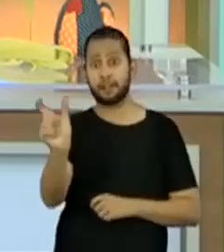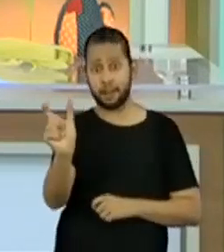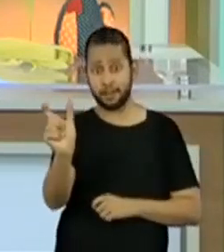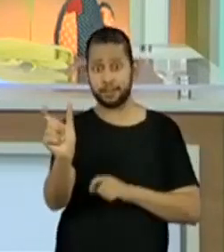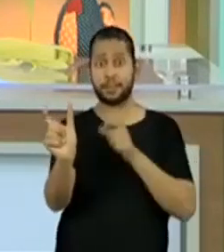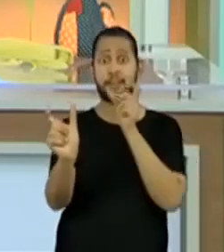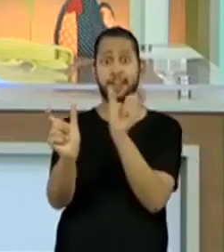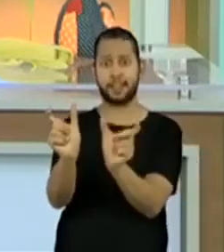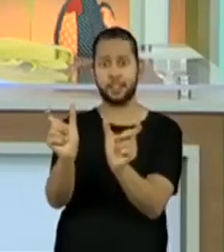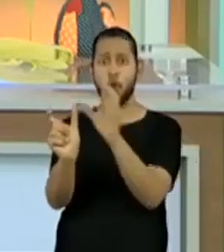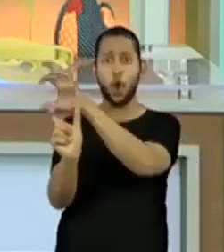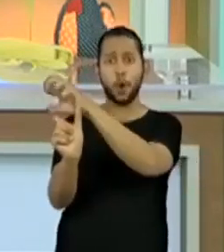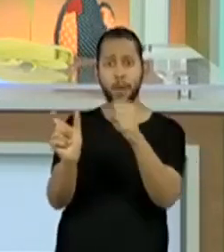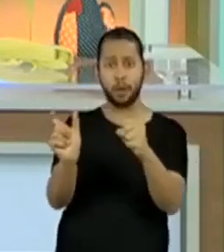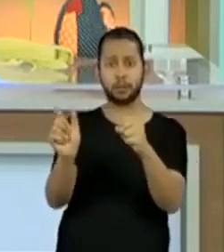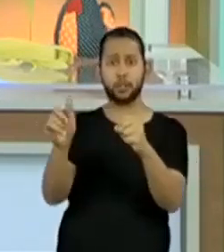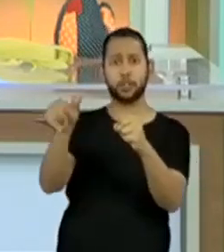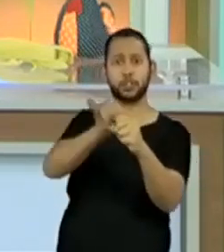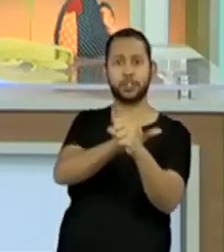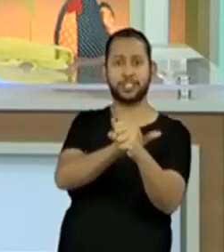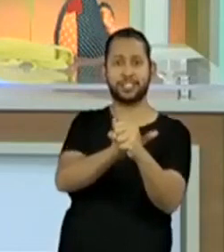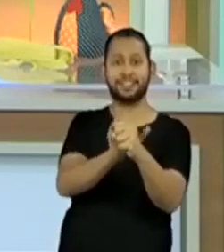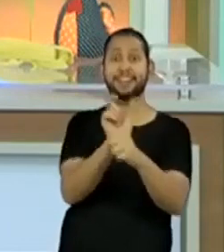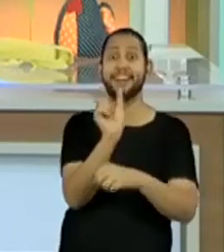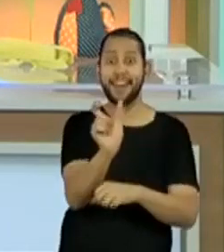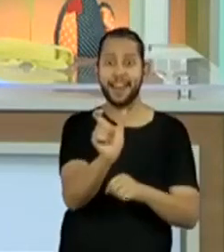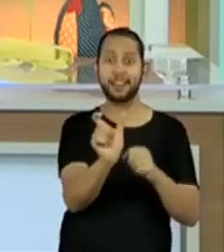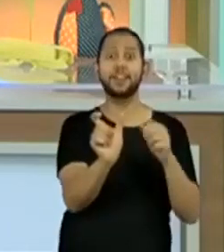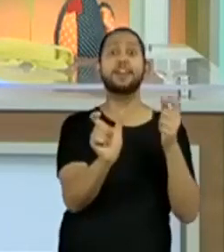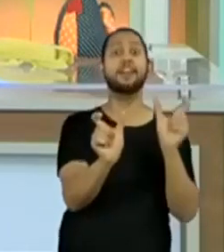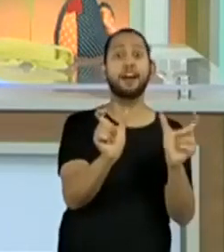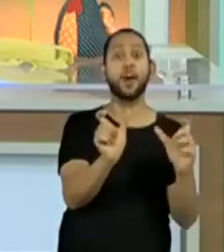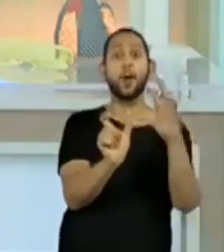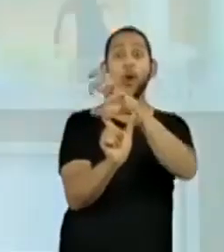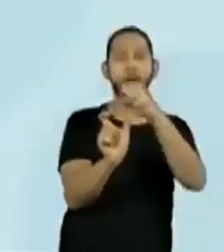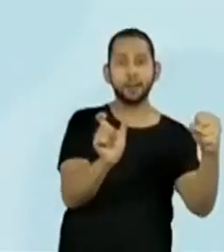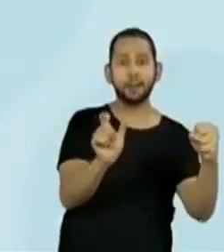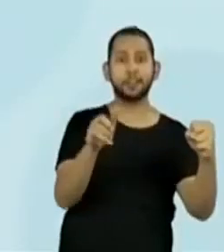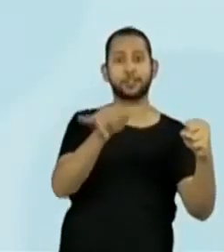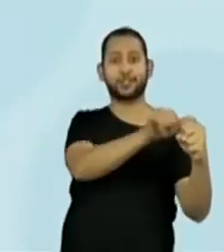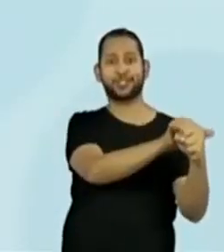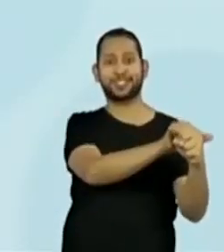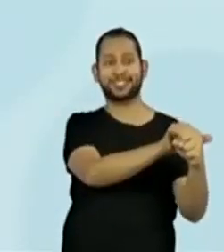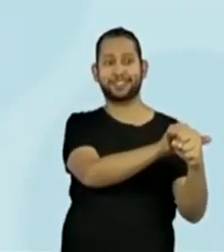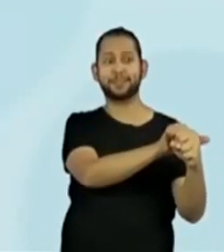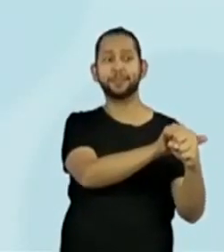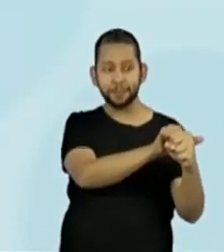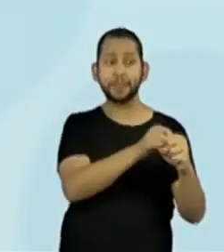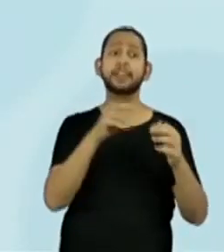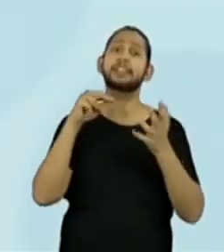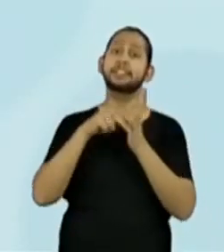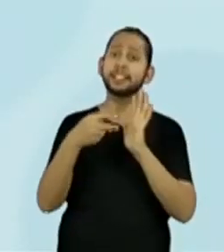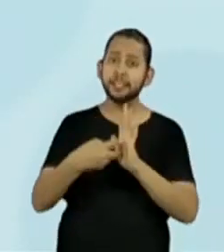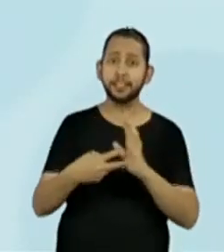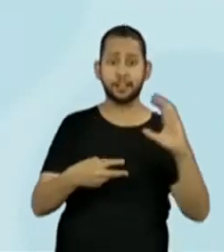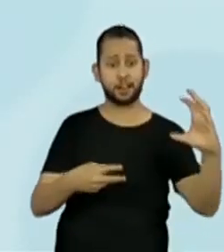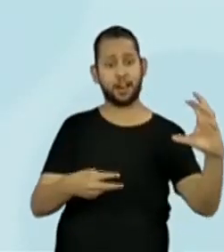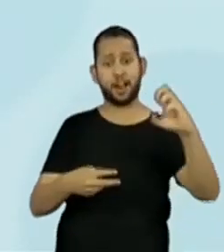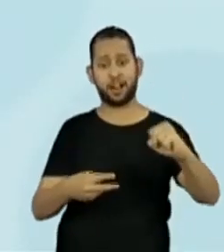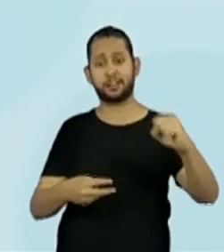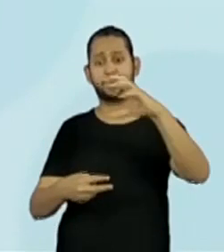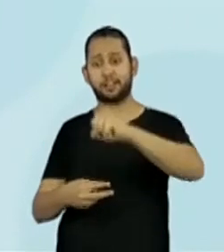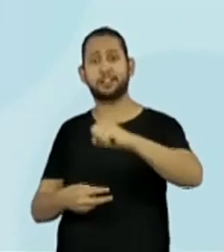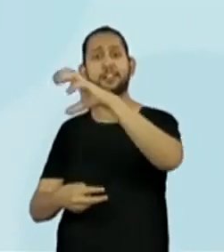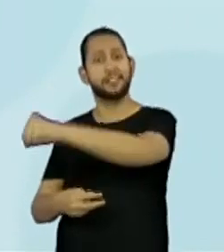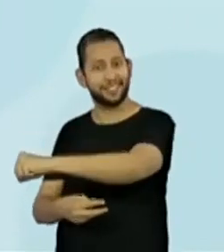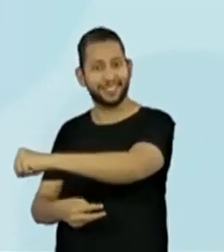energia entre os seres vivos. As cadeias alimentares, elas mostram a